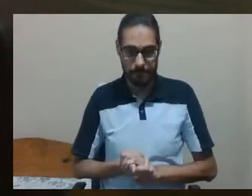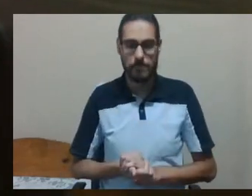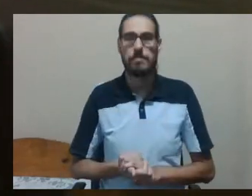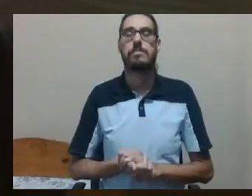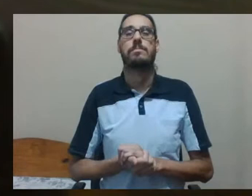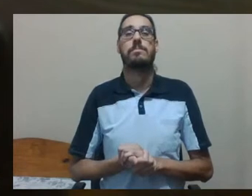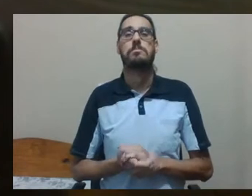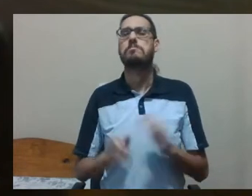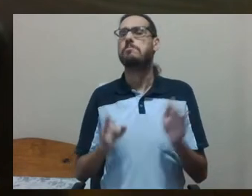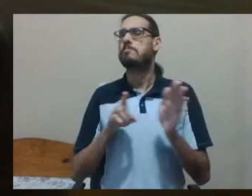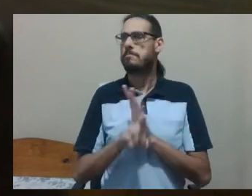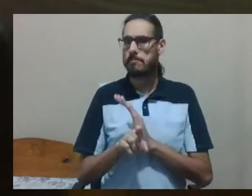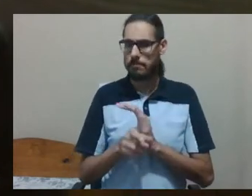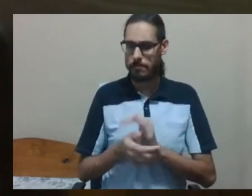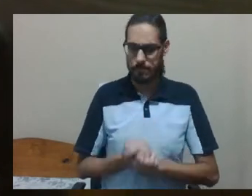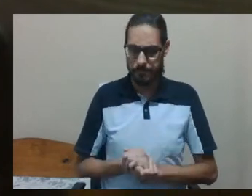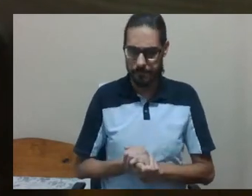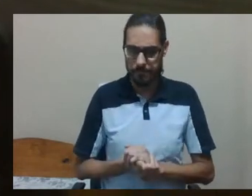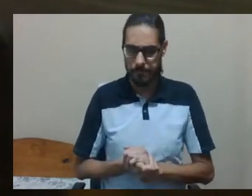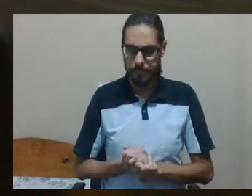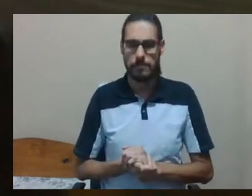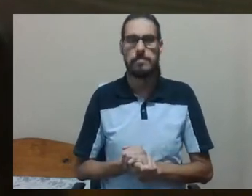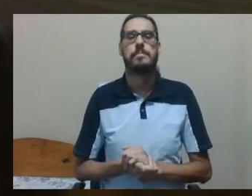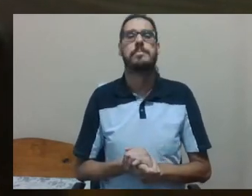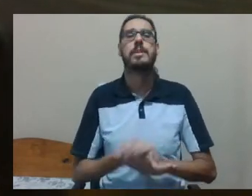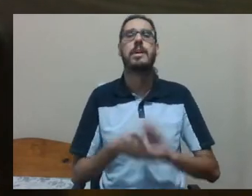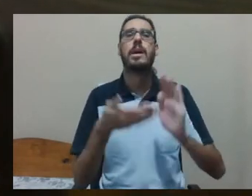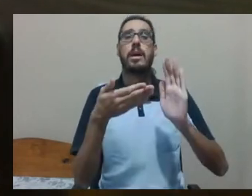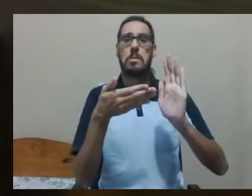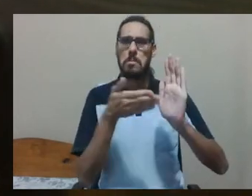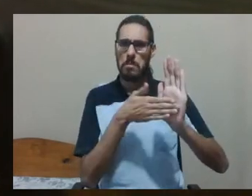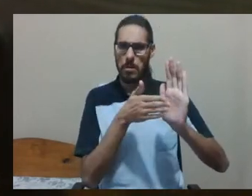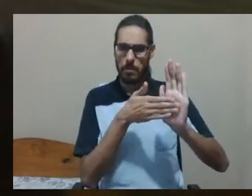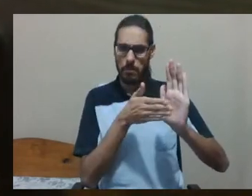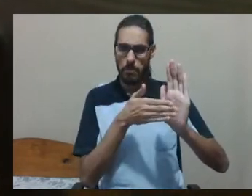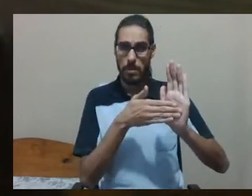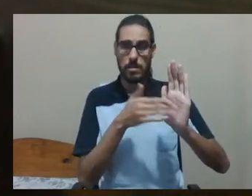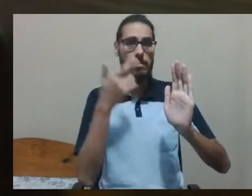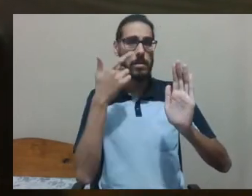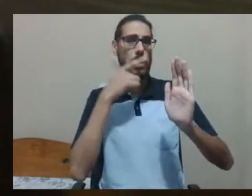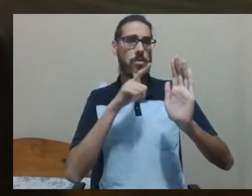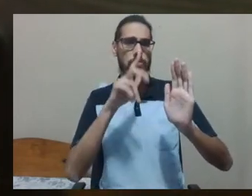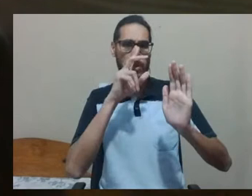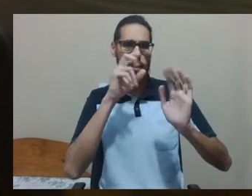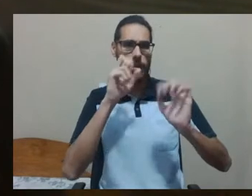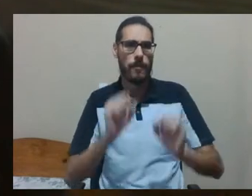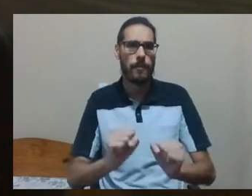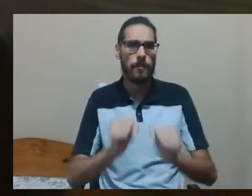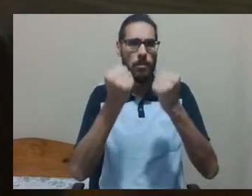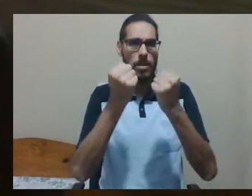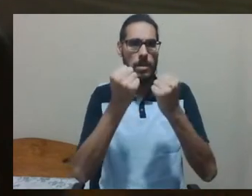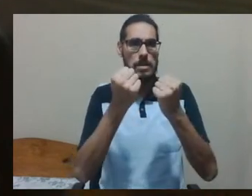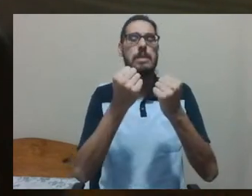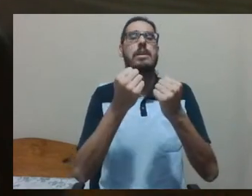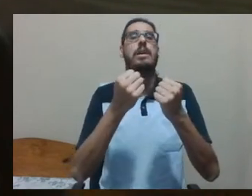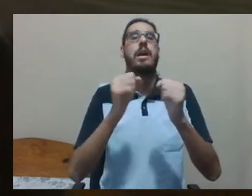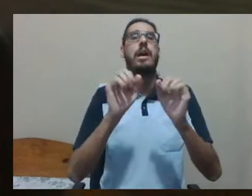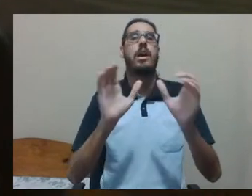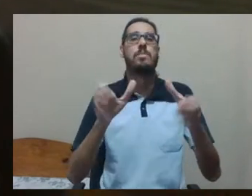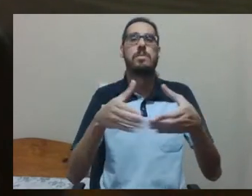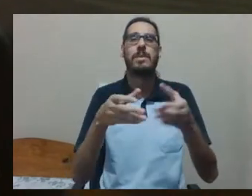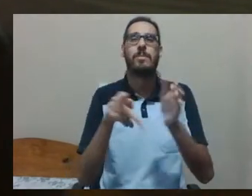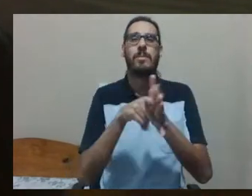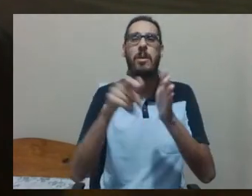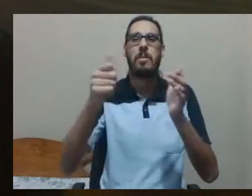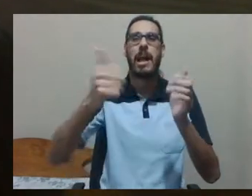A pergunta é: quais são as propostas para o fortalecimento da comissão própria de avaliação, especialmente